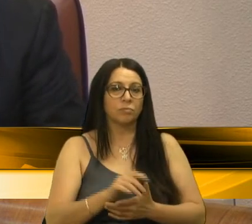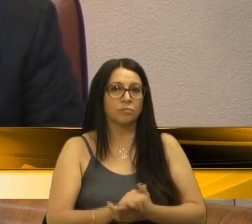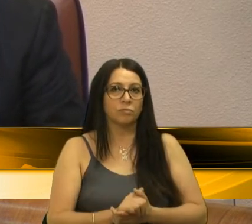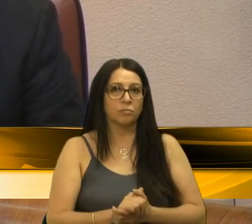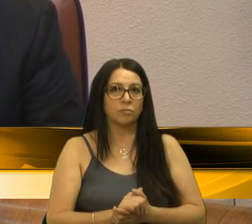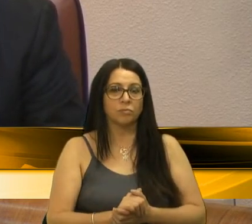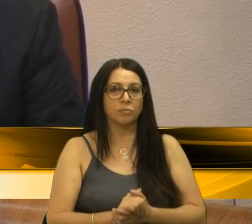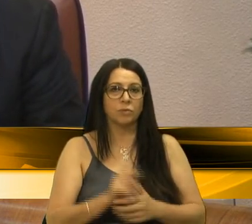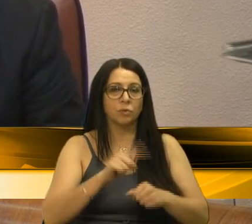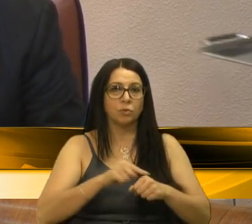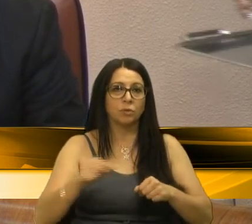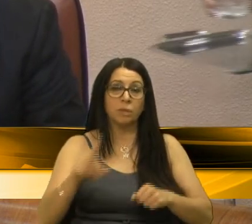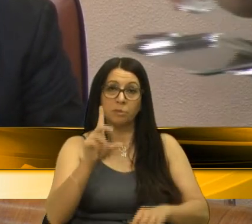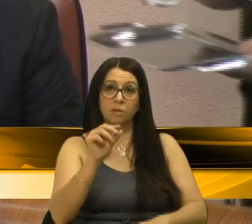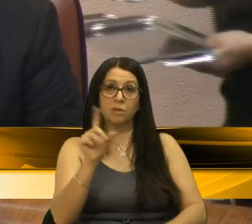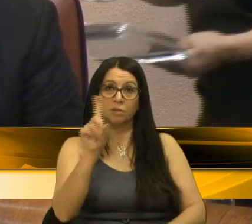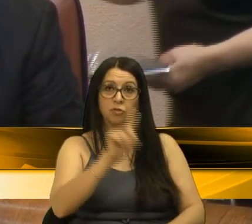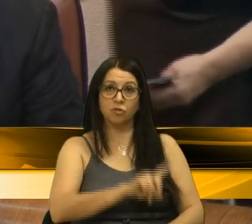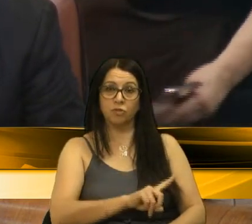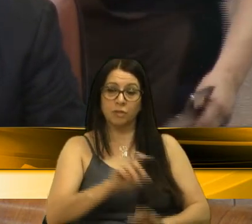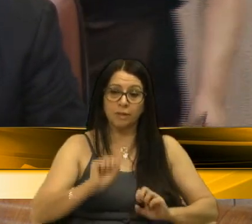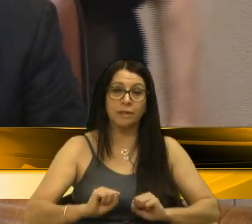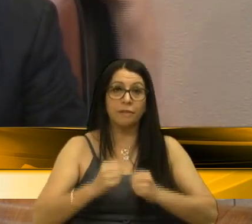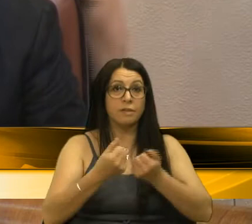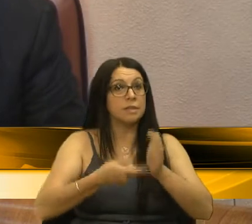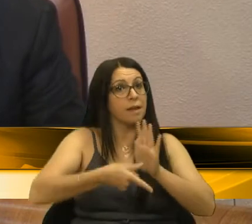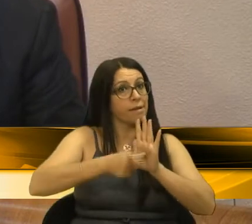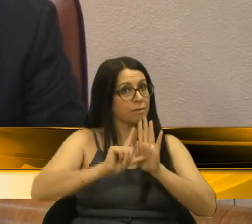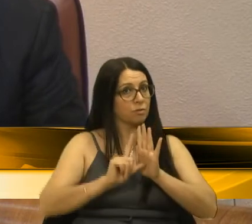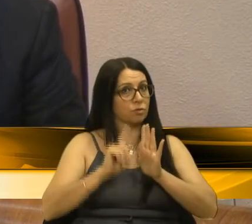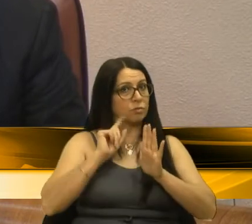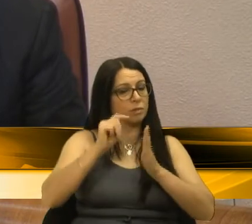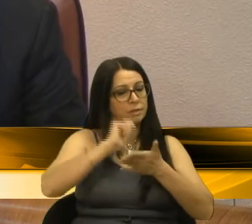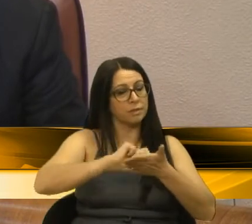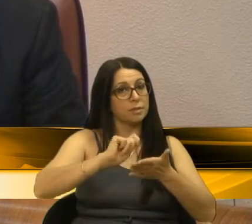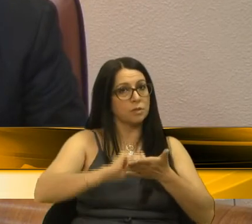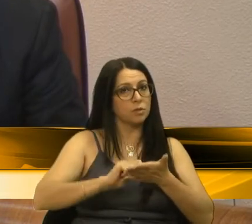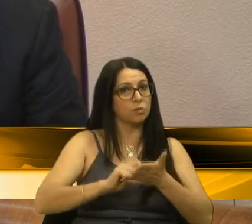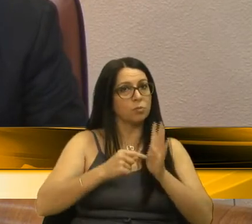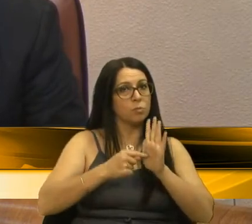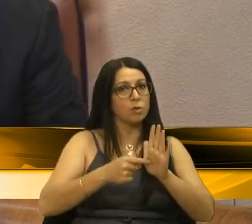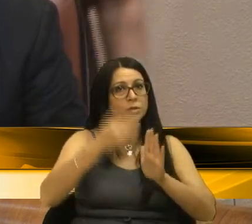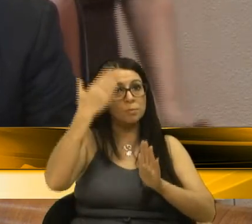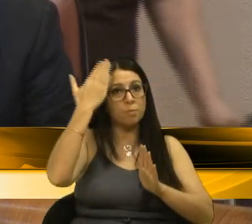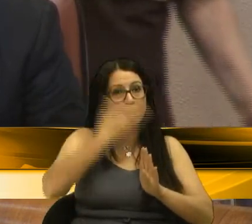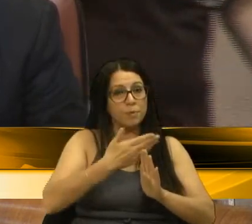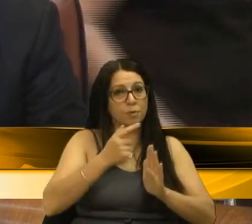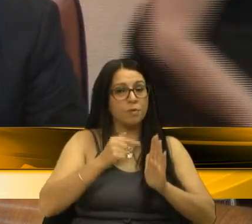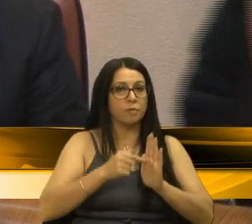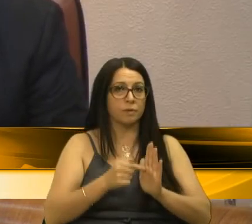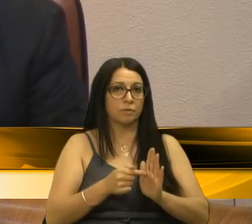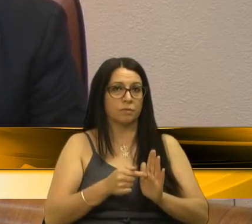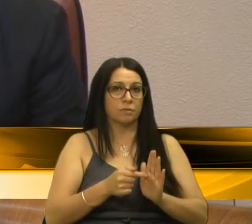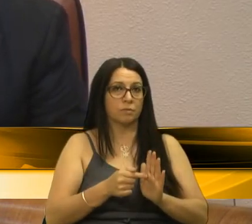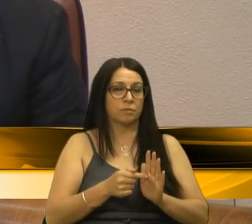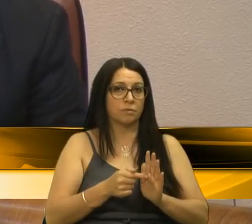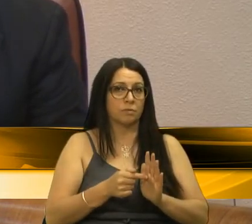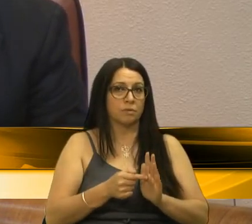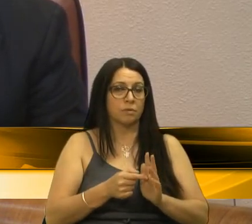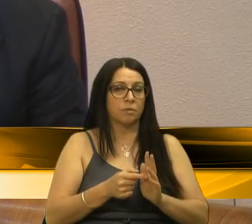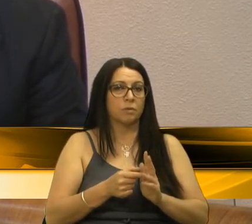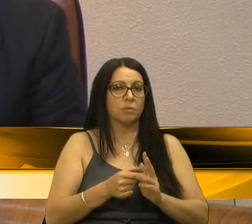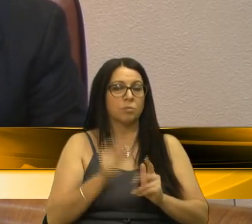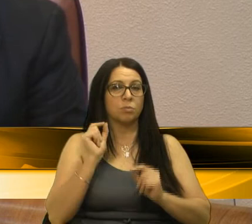prazo de 10 dias, a presente defesa prévia, por escrito, indique as provas para que